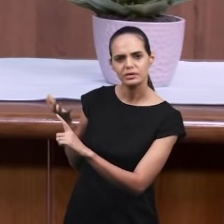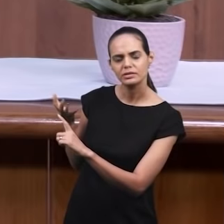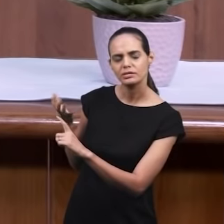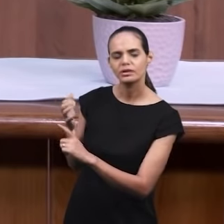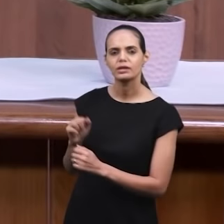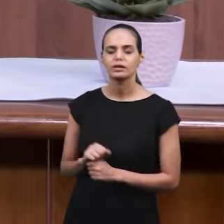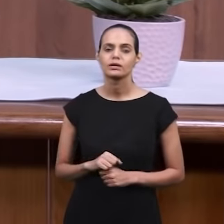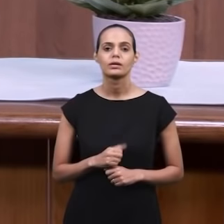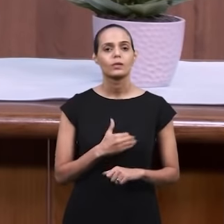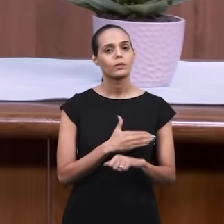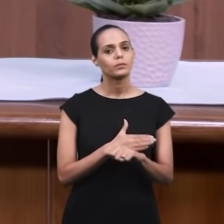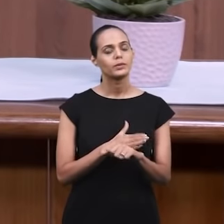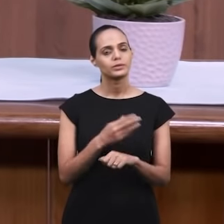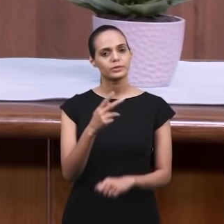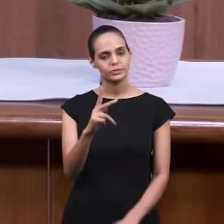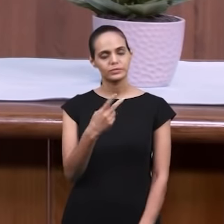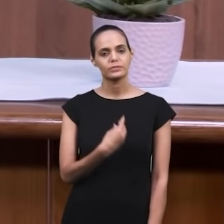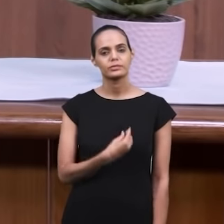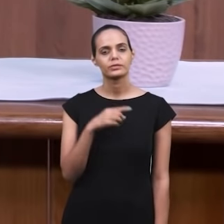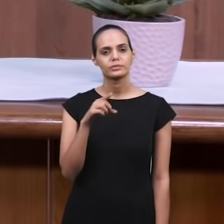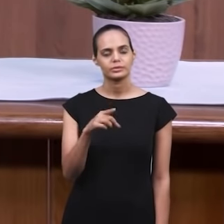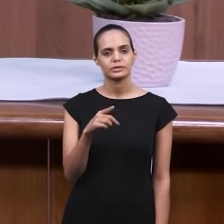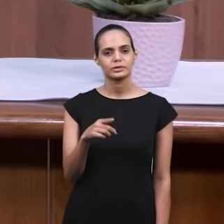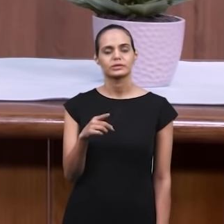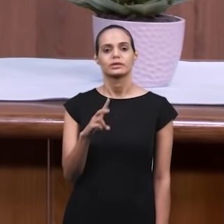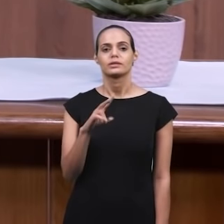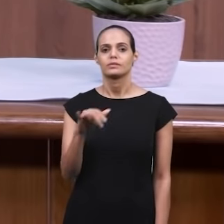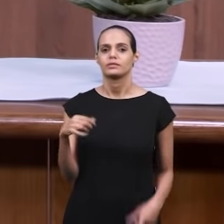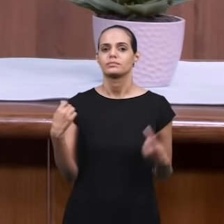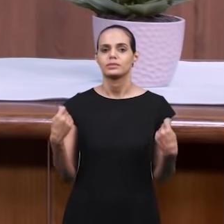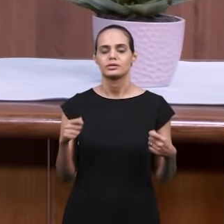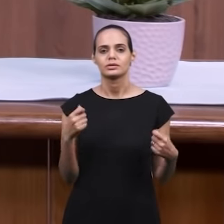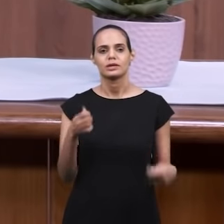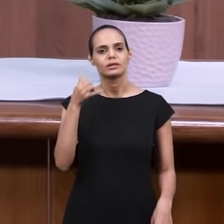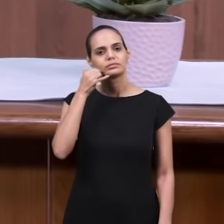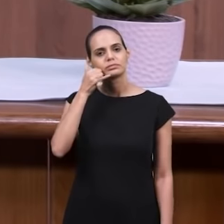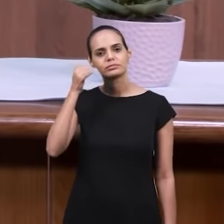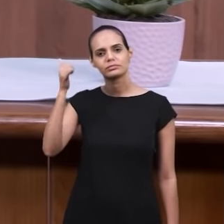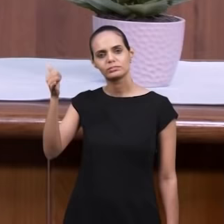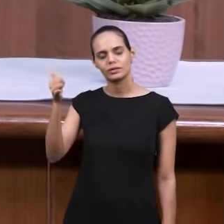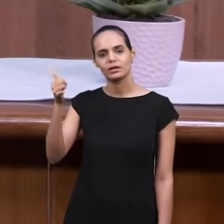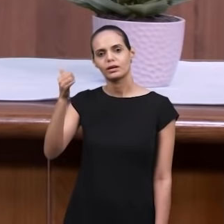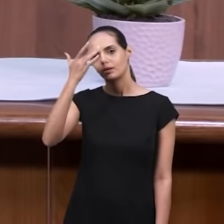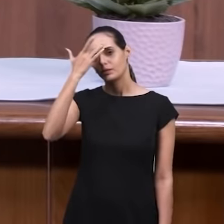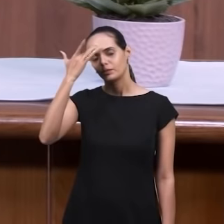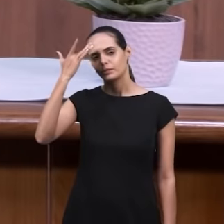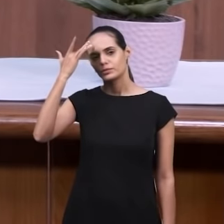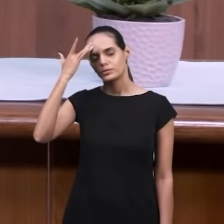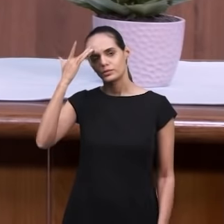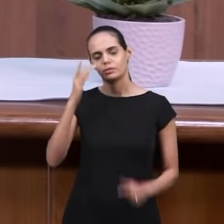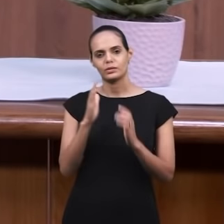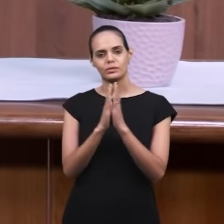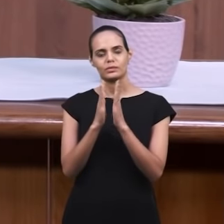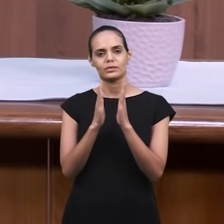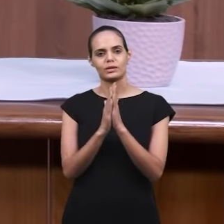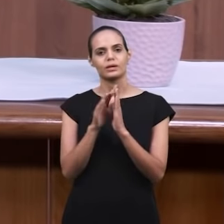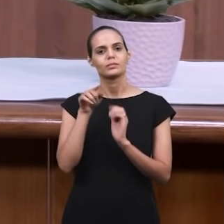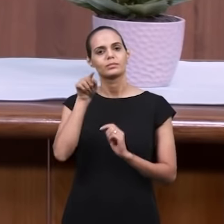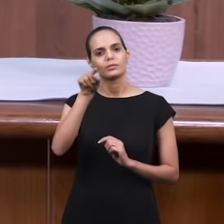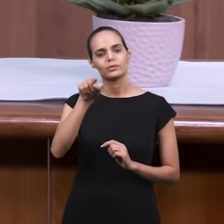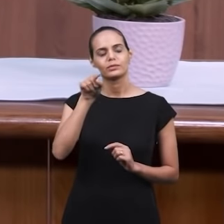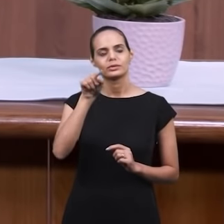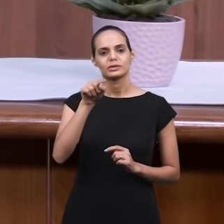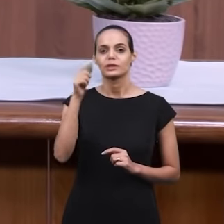momento, certamente, você vai precisar e você vai poder ligar e ter alguém que vai orar por você do outro lado da